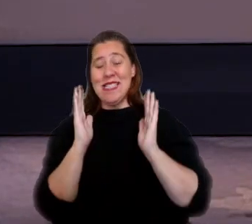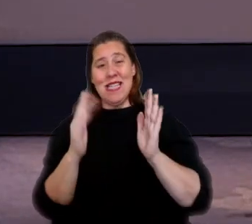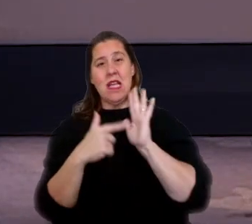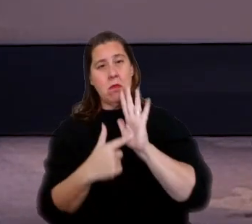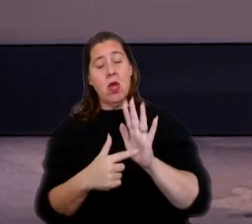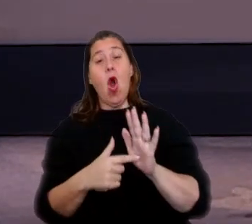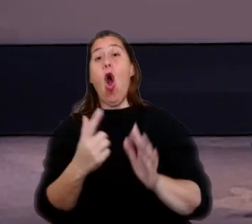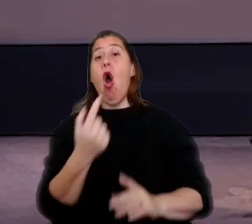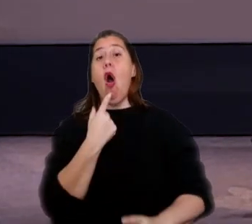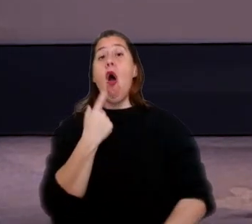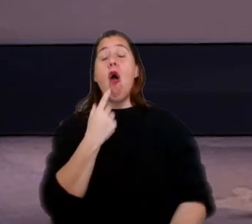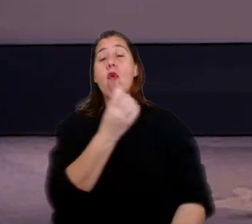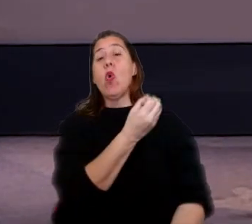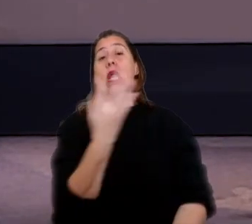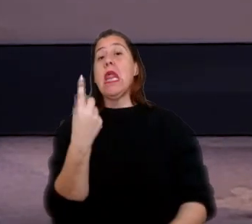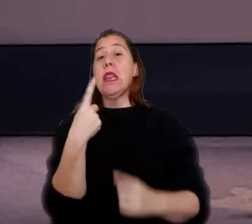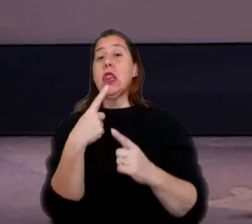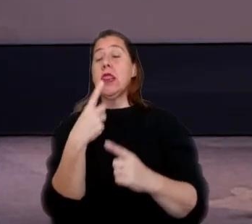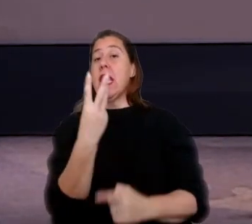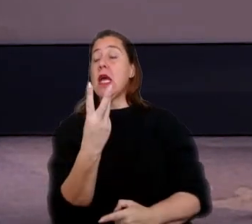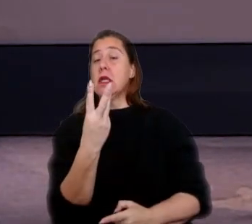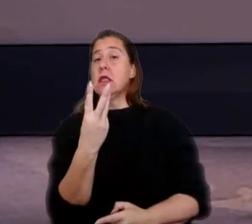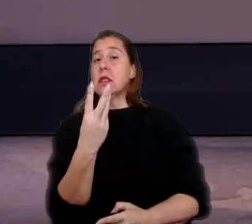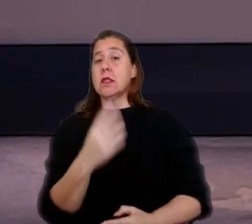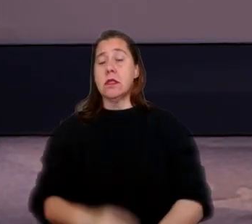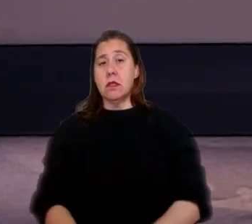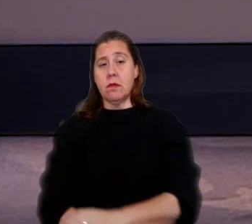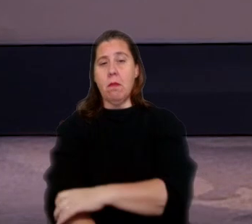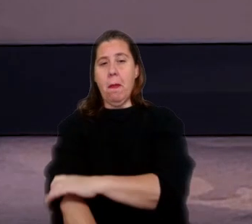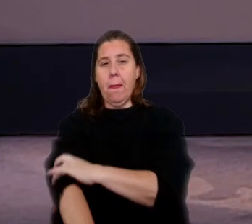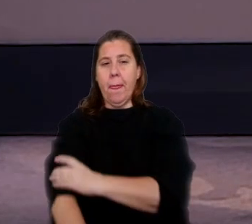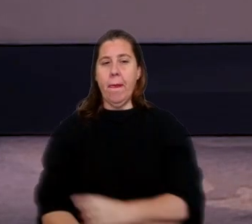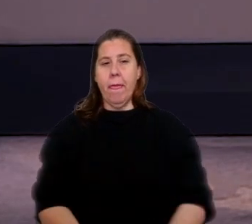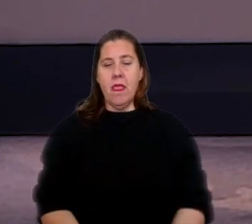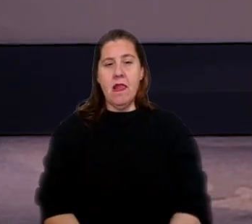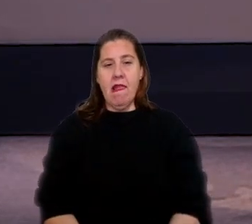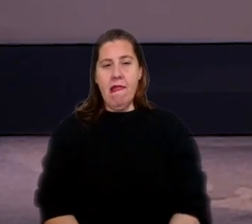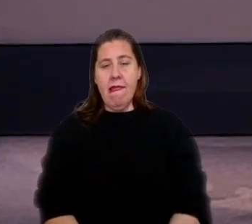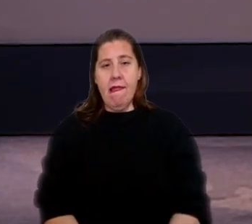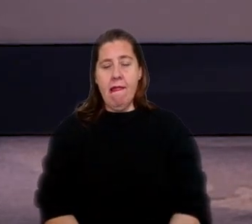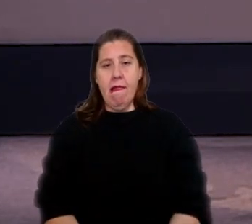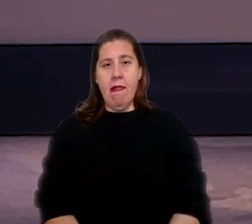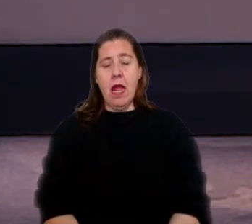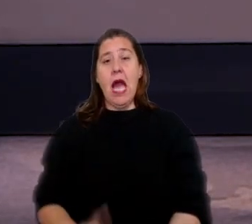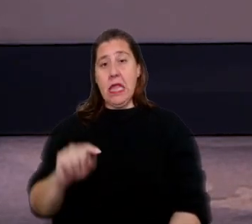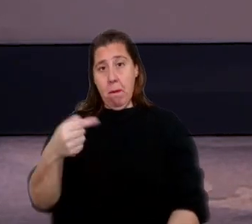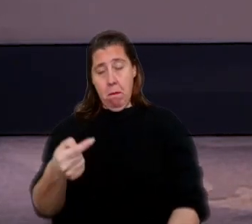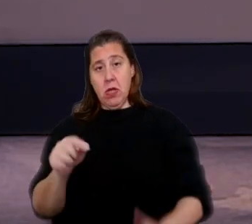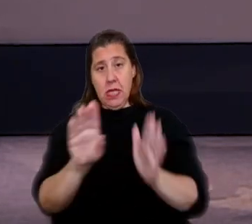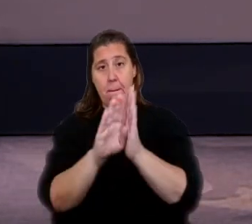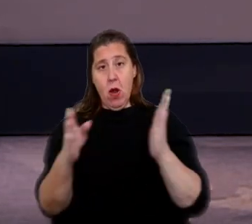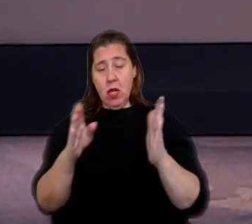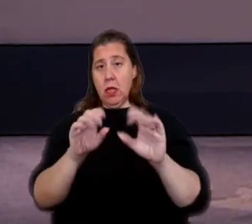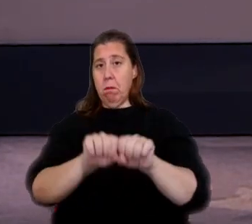essa... Ela, não, vou contar até três, mas tem que abrir a porta, né? Obrigado. Parece arrombada a porta depois, né?